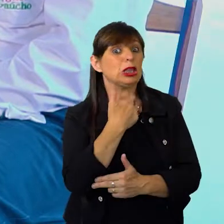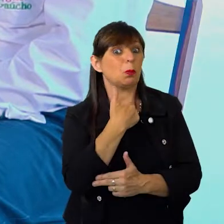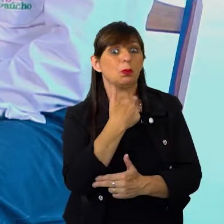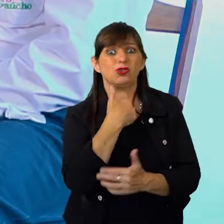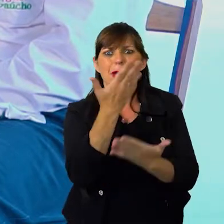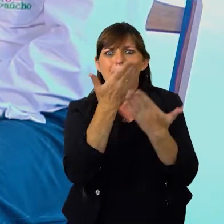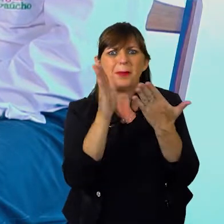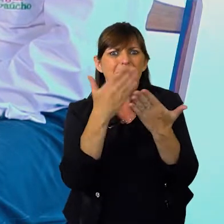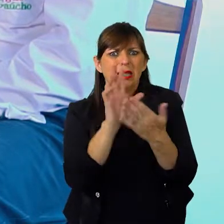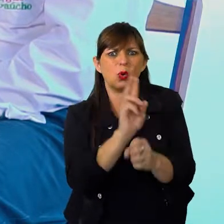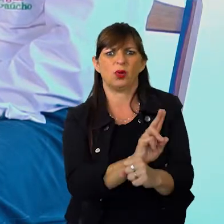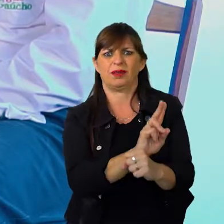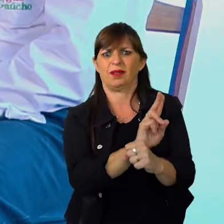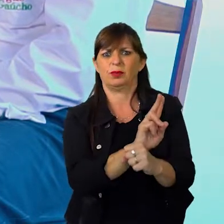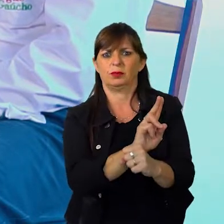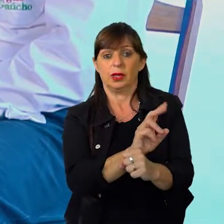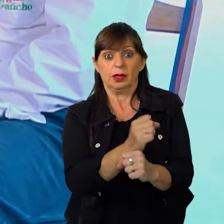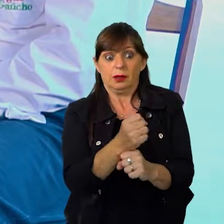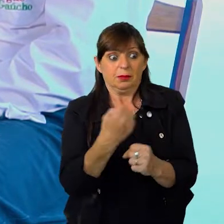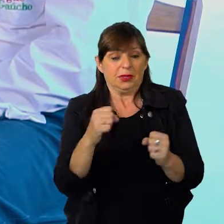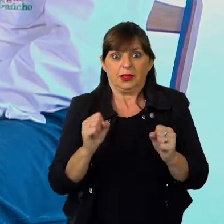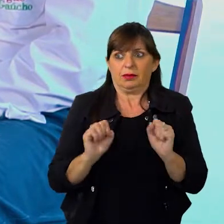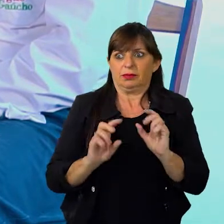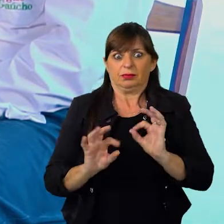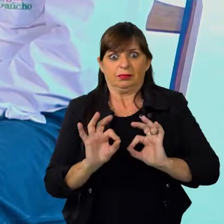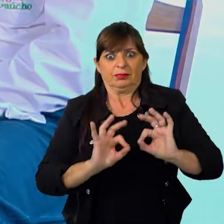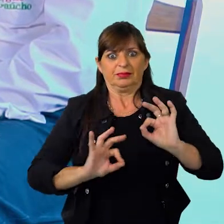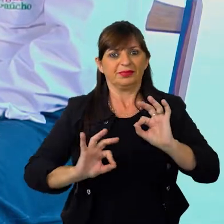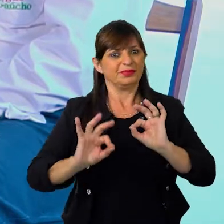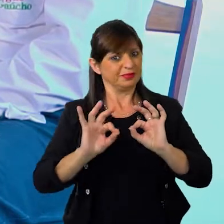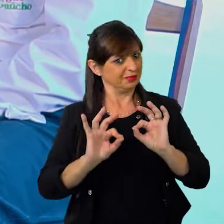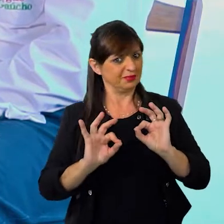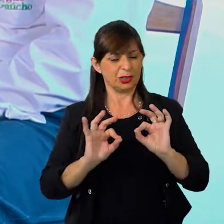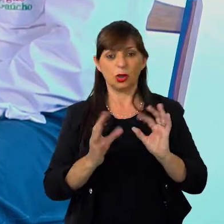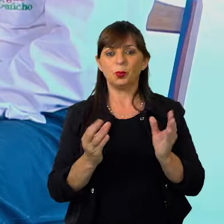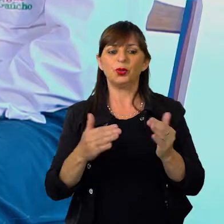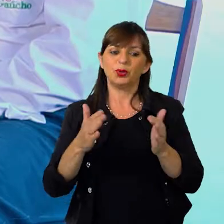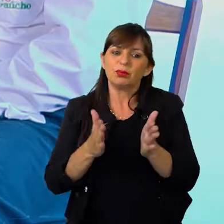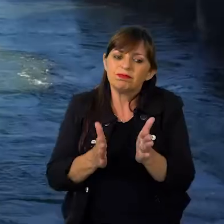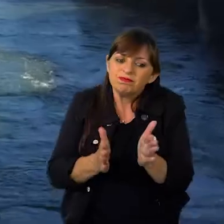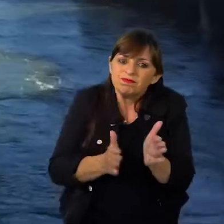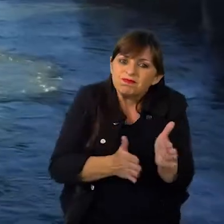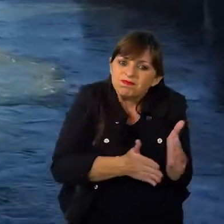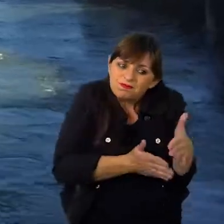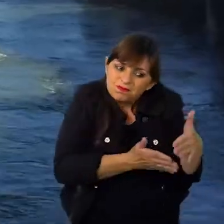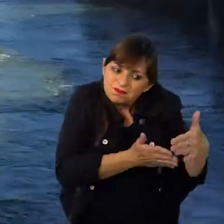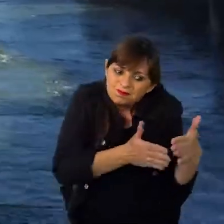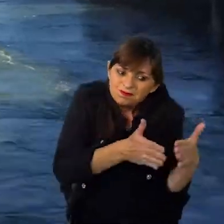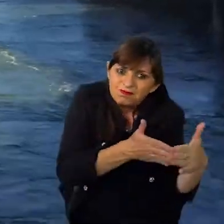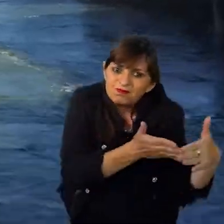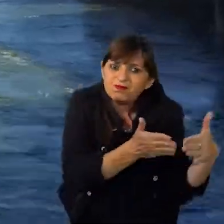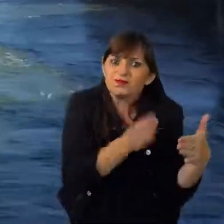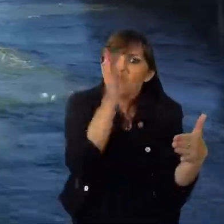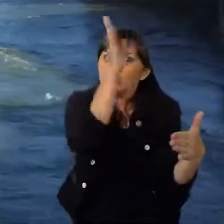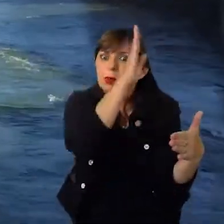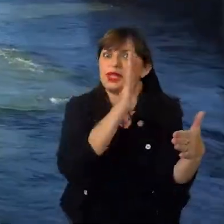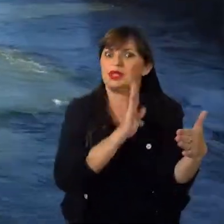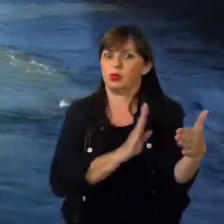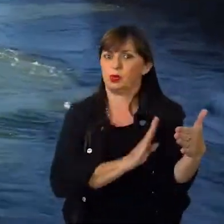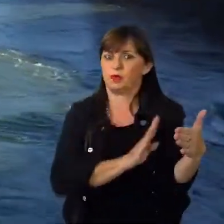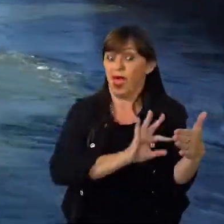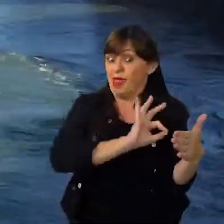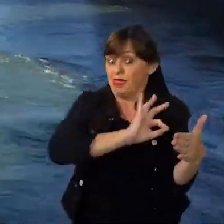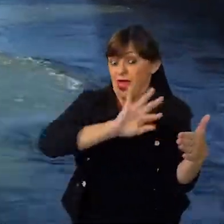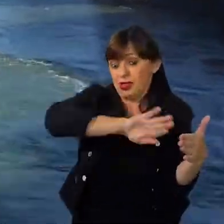Ali era fundamental que se passassem costurando lado brasileiro jamais pelo lado Argentino em